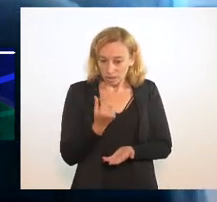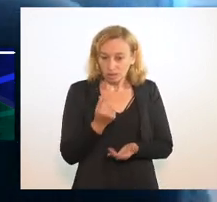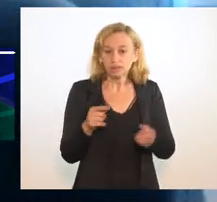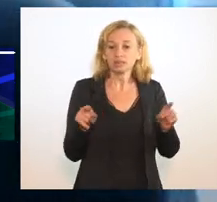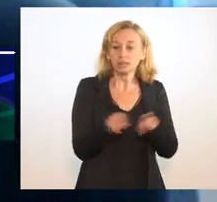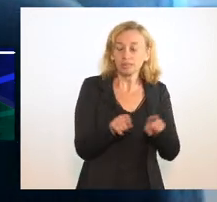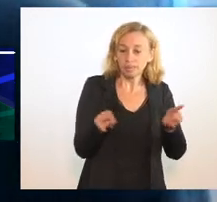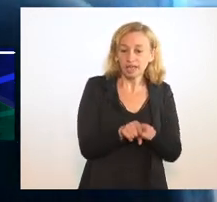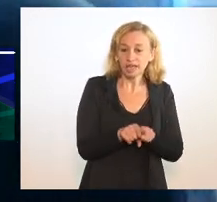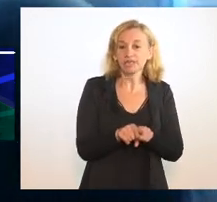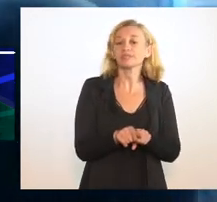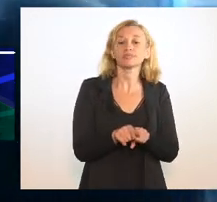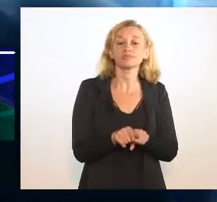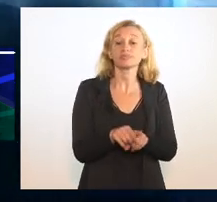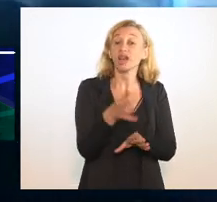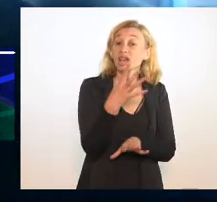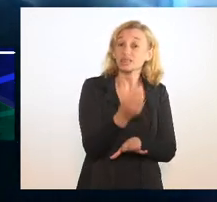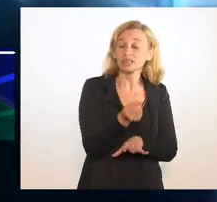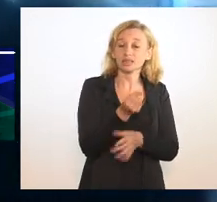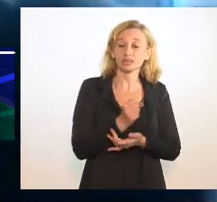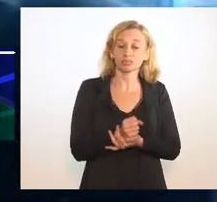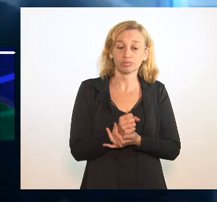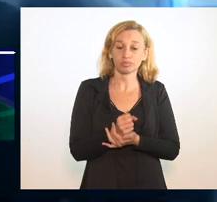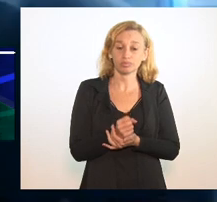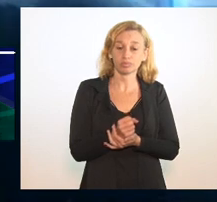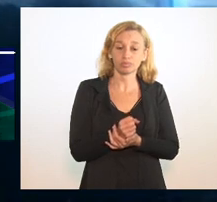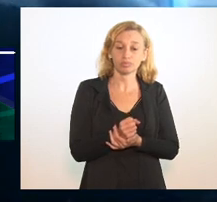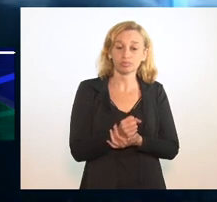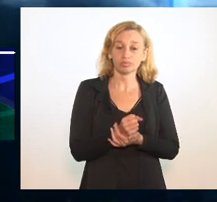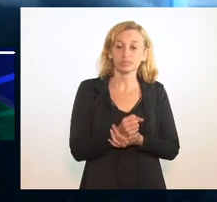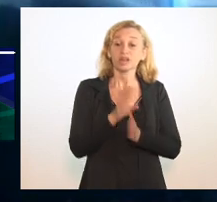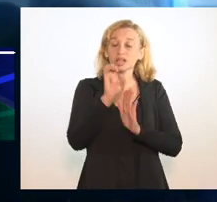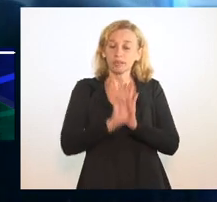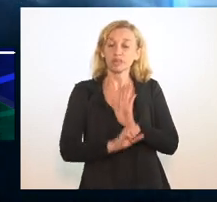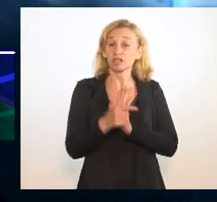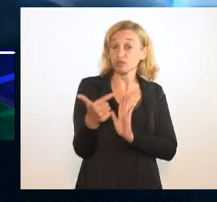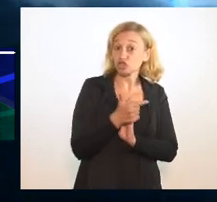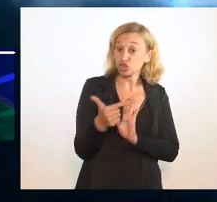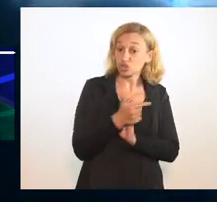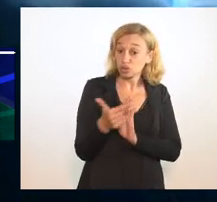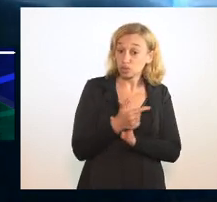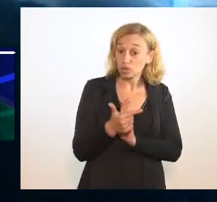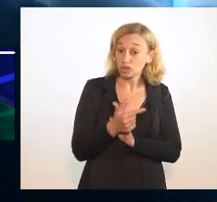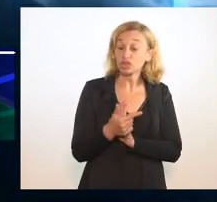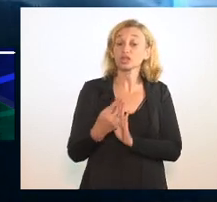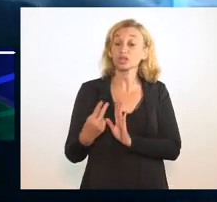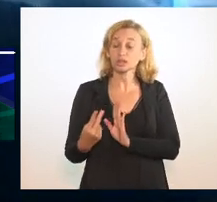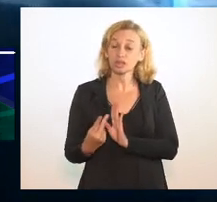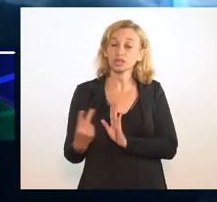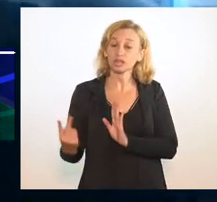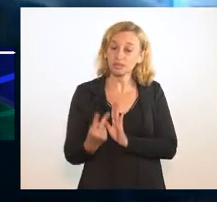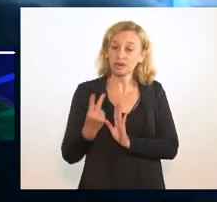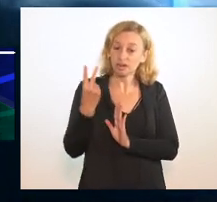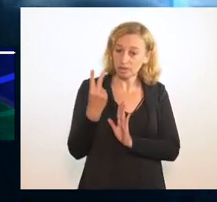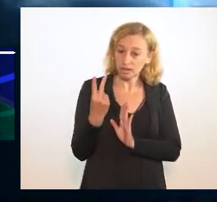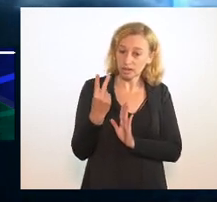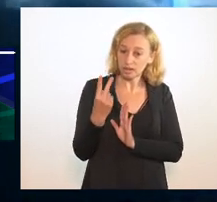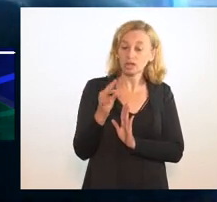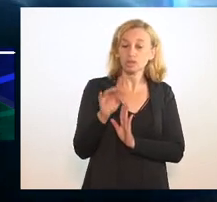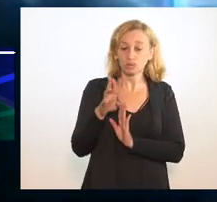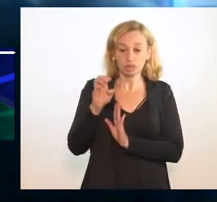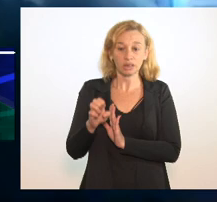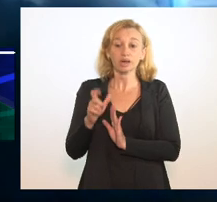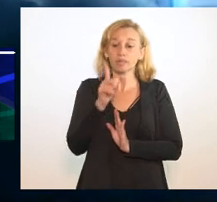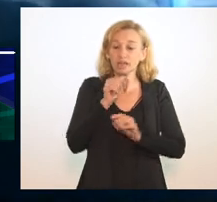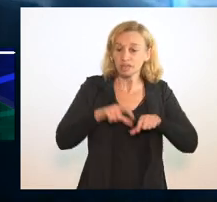a aceitação da emenda 22, que preserva o TAC para